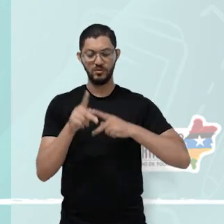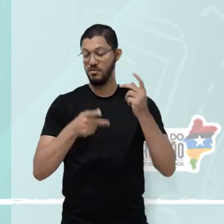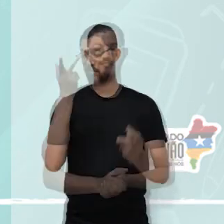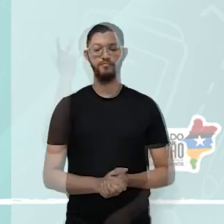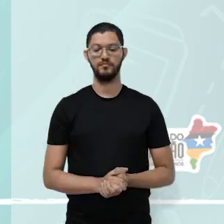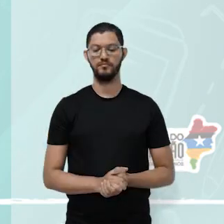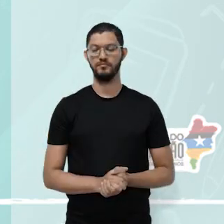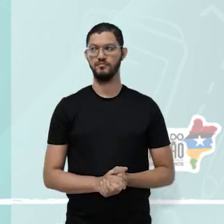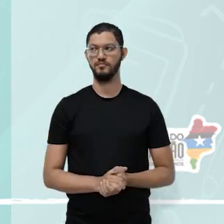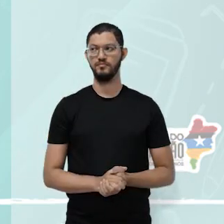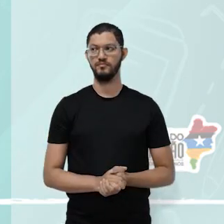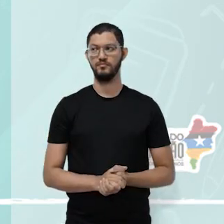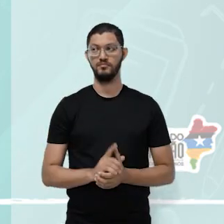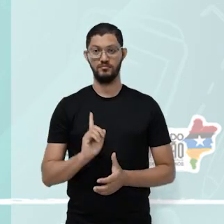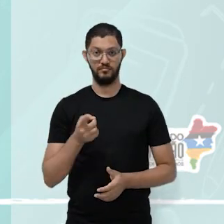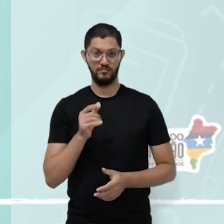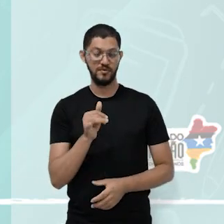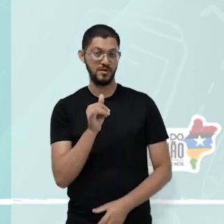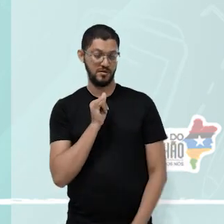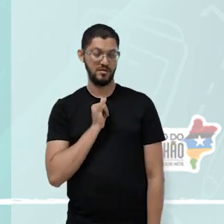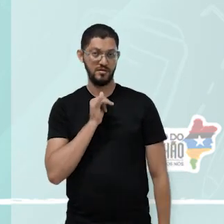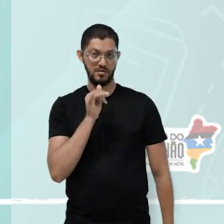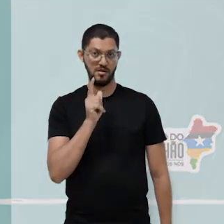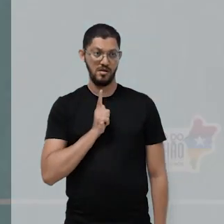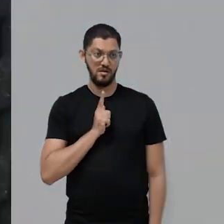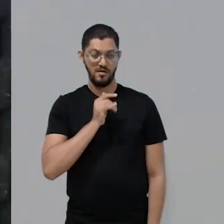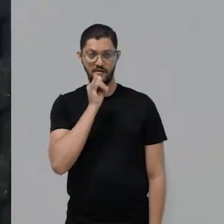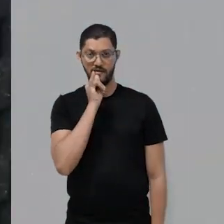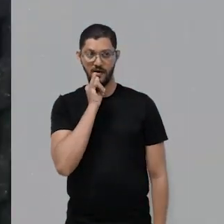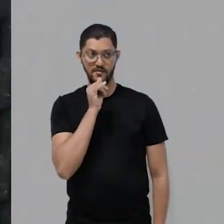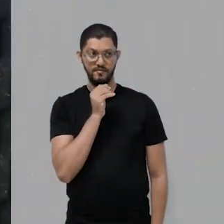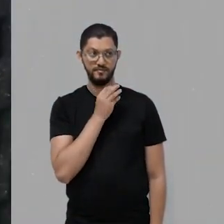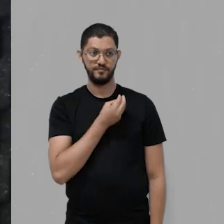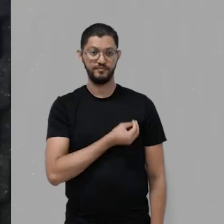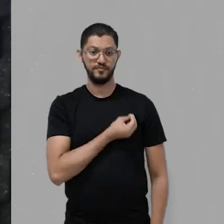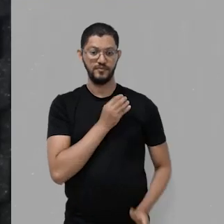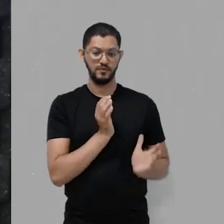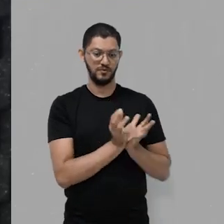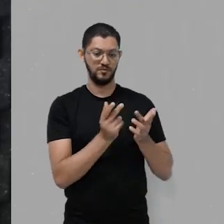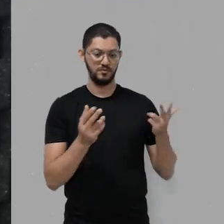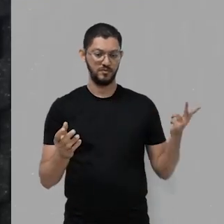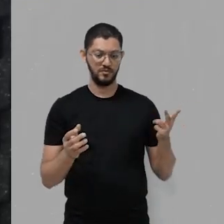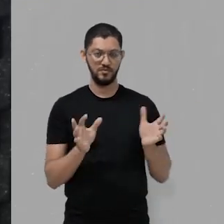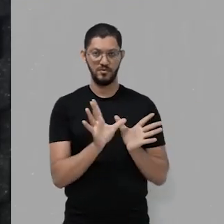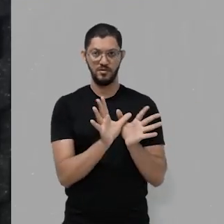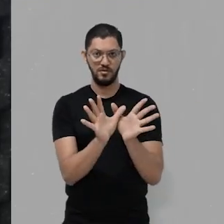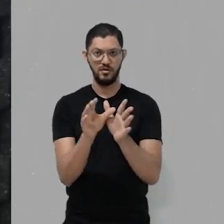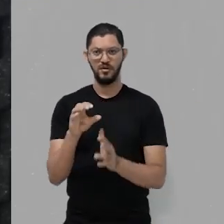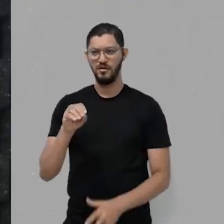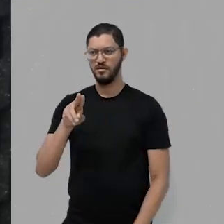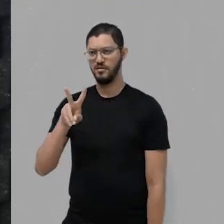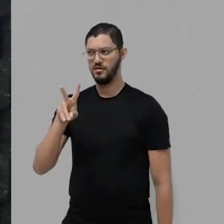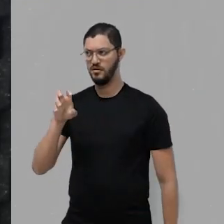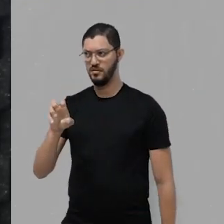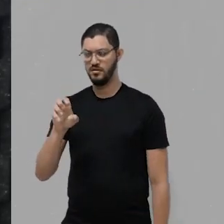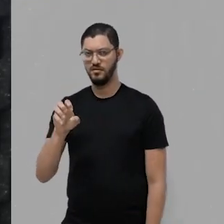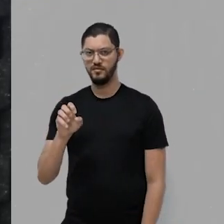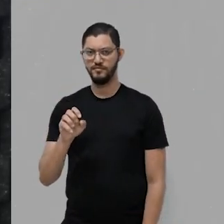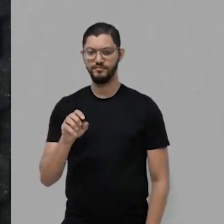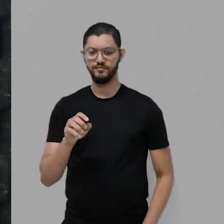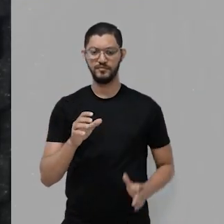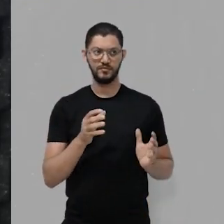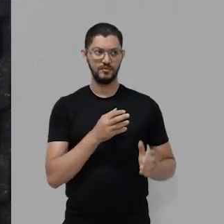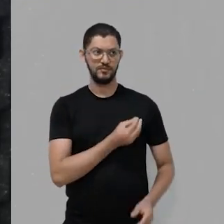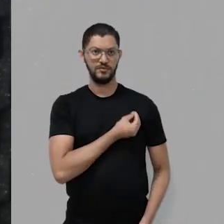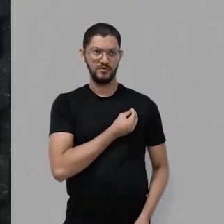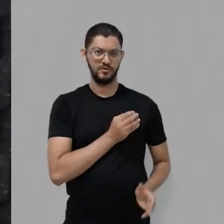naturais. Pessoal, nós temos um exemplo aqui dessa espécie, a borboleta de couve. Ok? Essa espécie tem